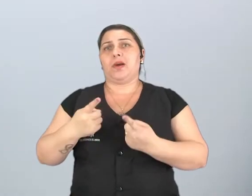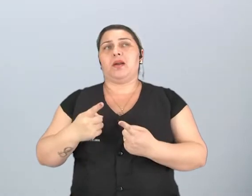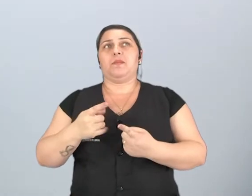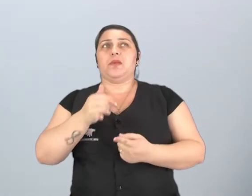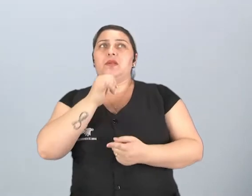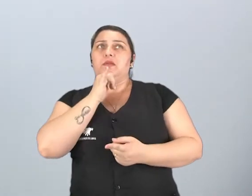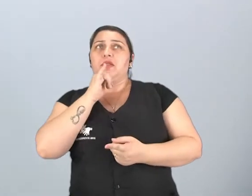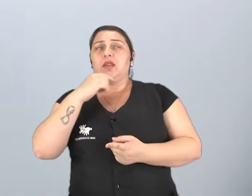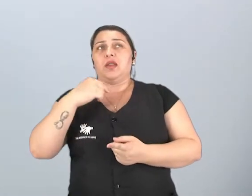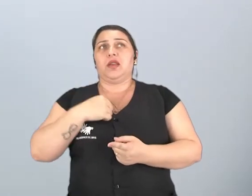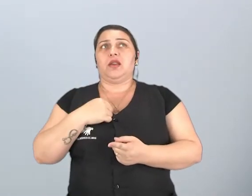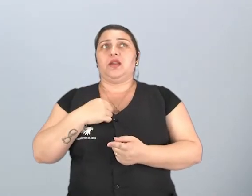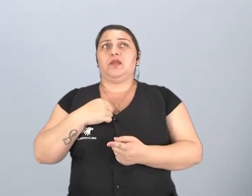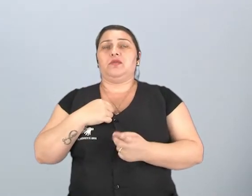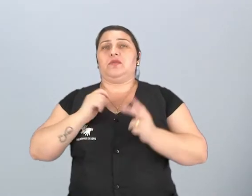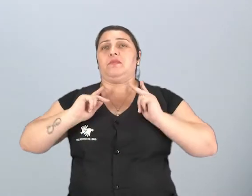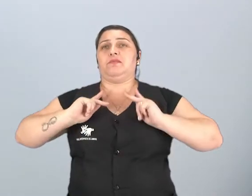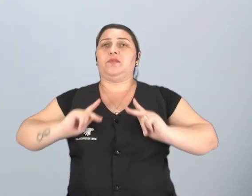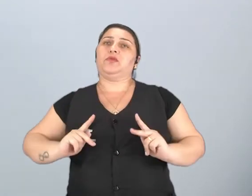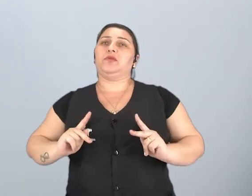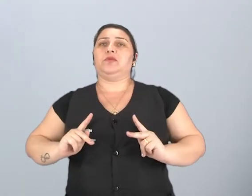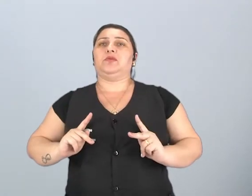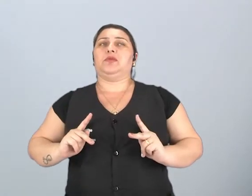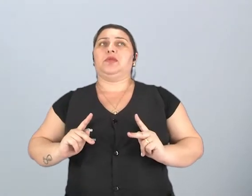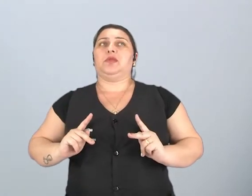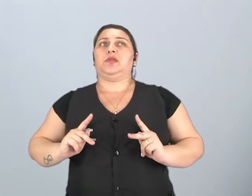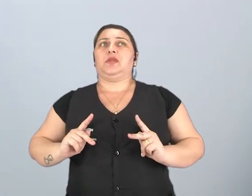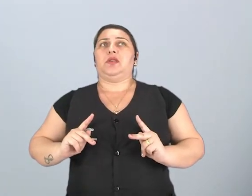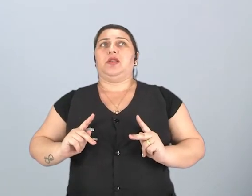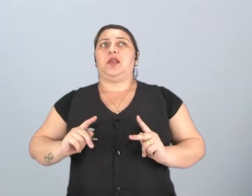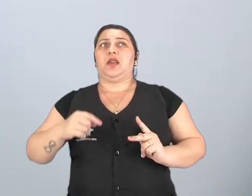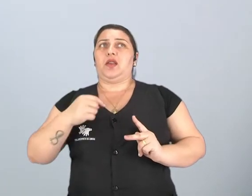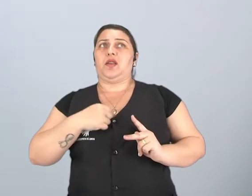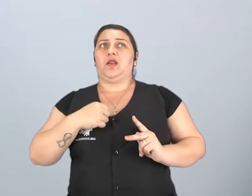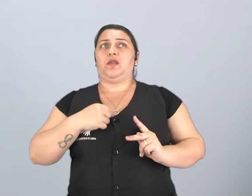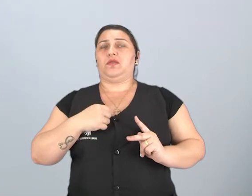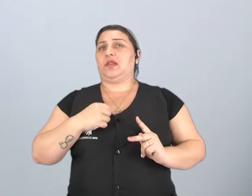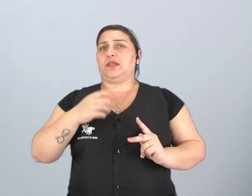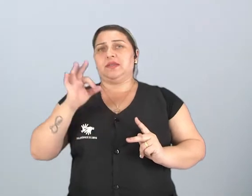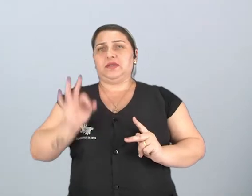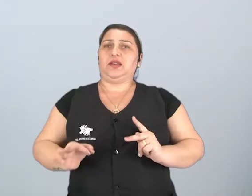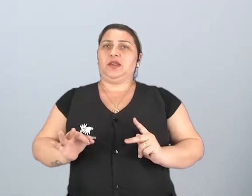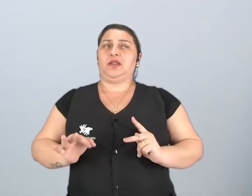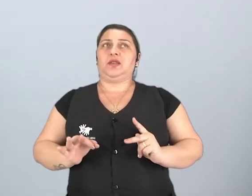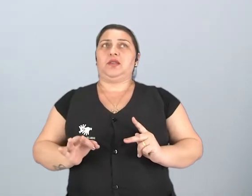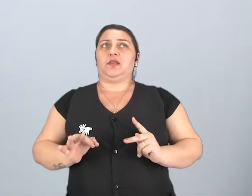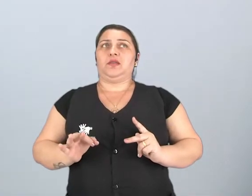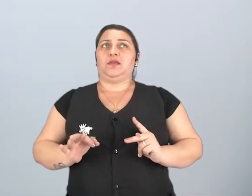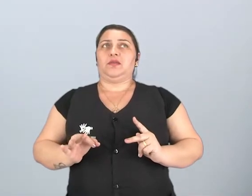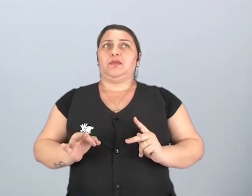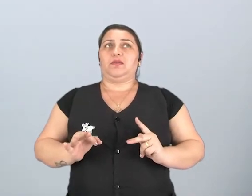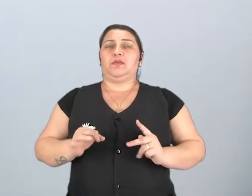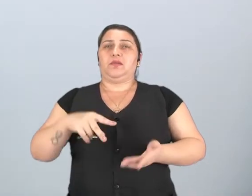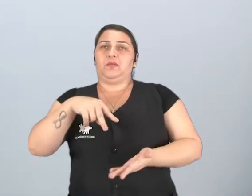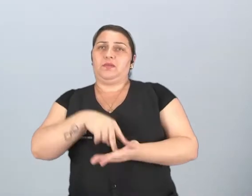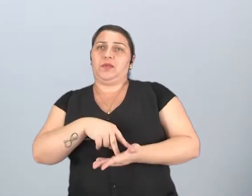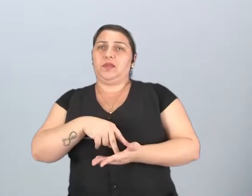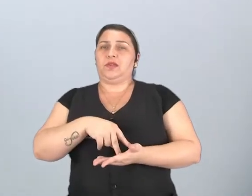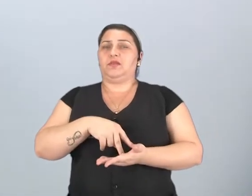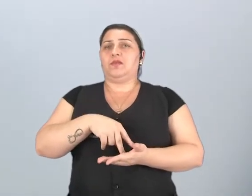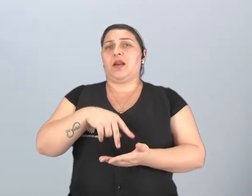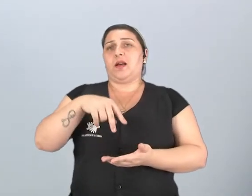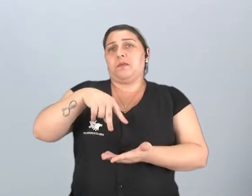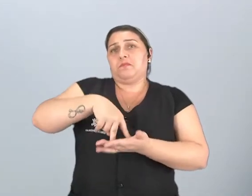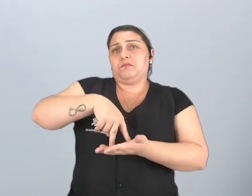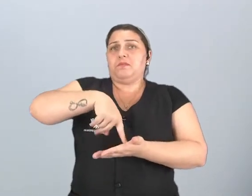Por exemplo, eu estou aqui numa postura que talvez não esteja tão adequada, porque eu estava compensando mais o meu peso sobre uma